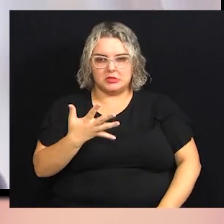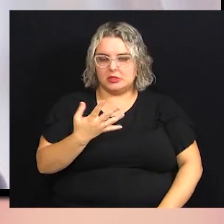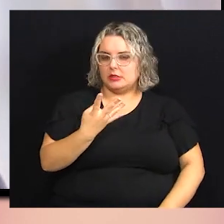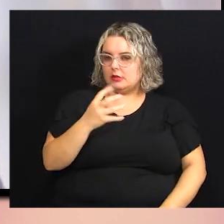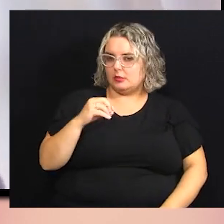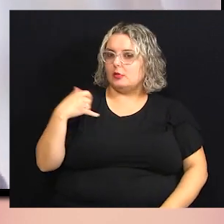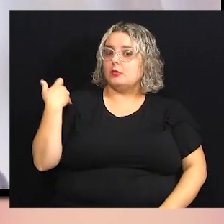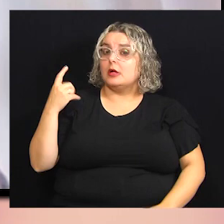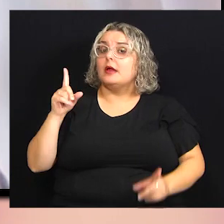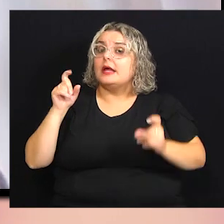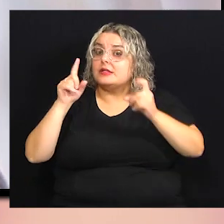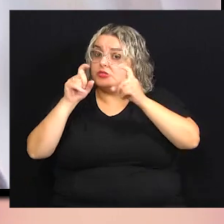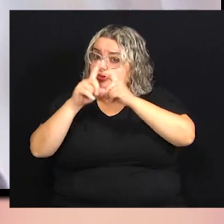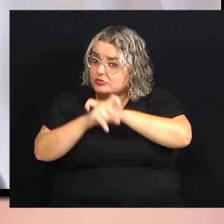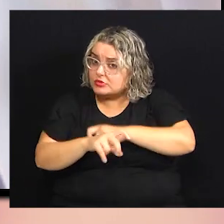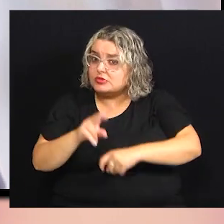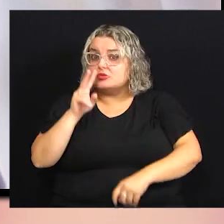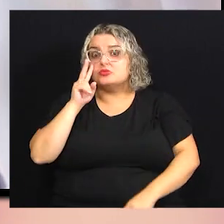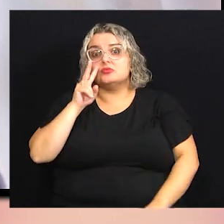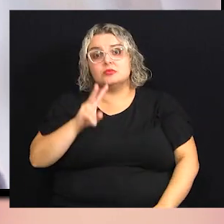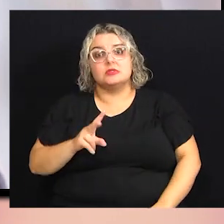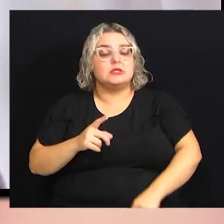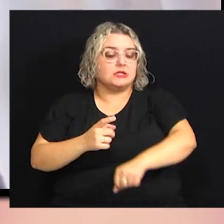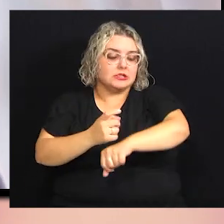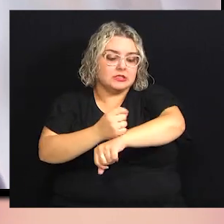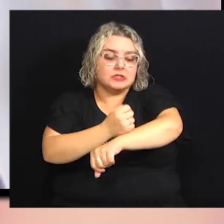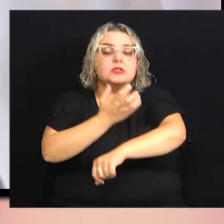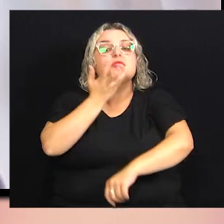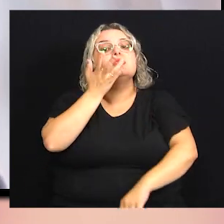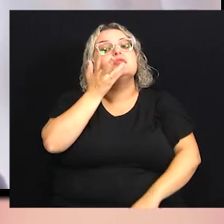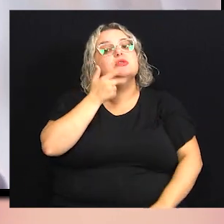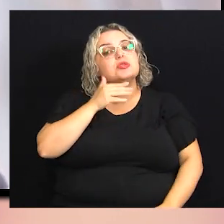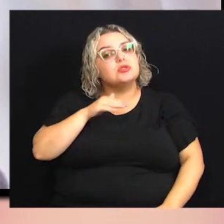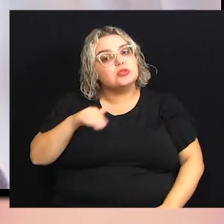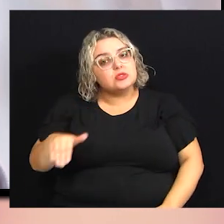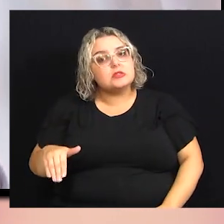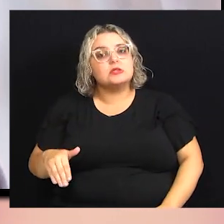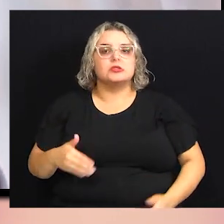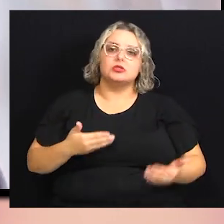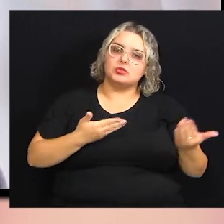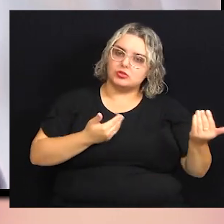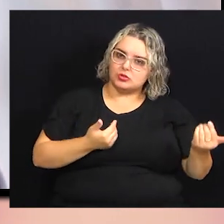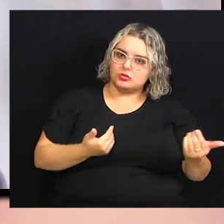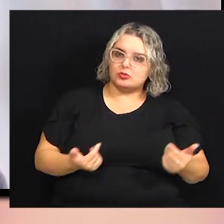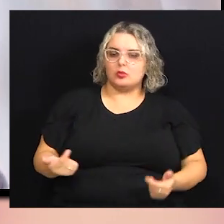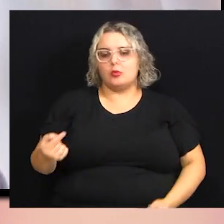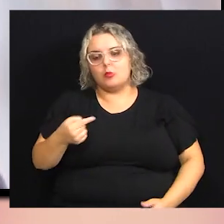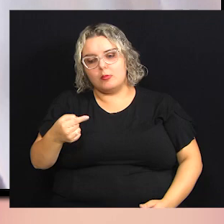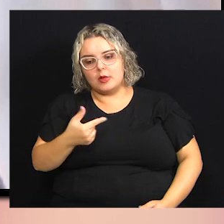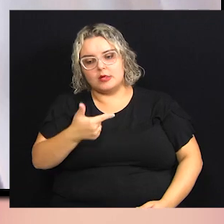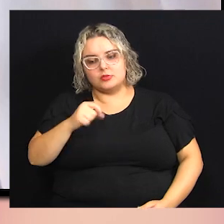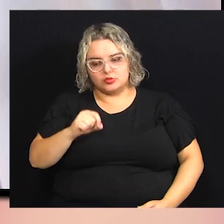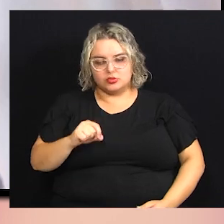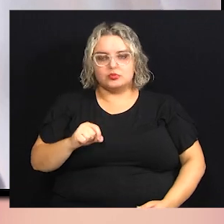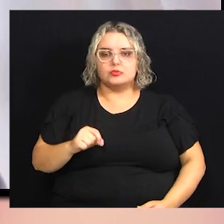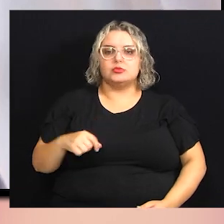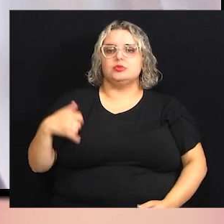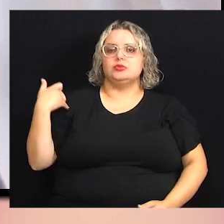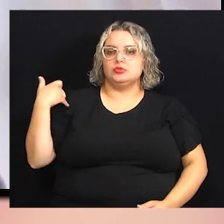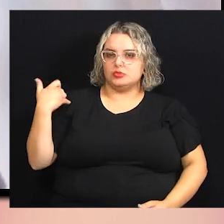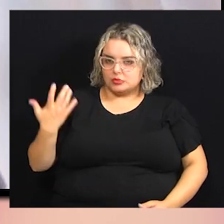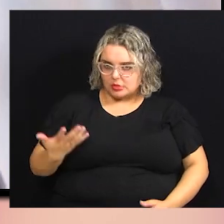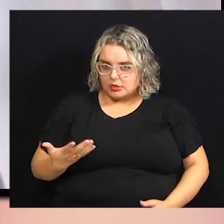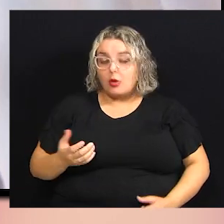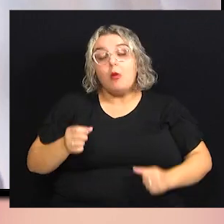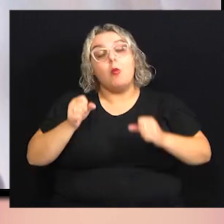anos, 40 anos. É muito raro a gente ver câncer de pele em crianças e em jovens com menos de 20 anos. Pode